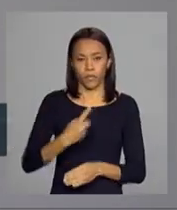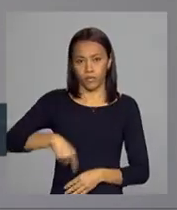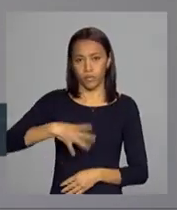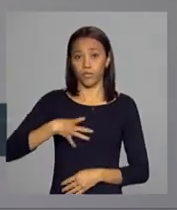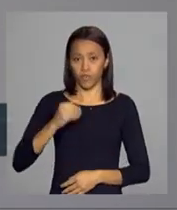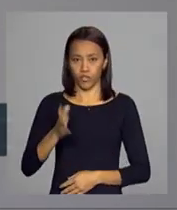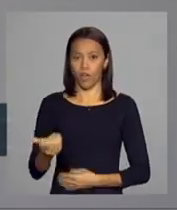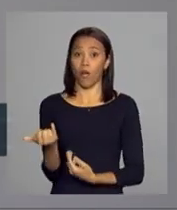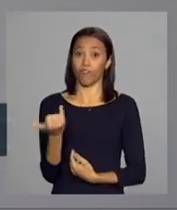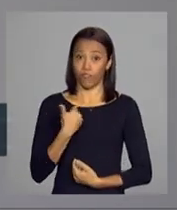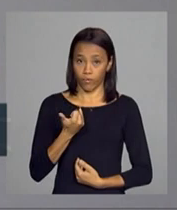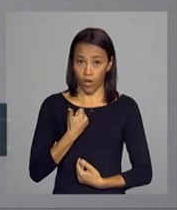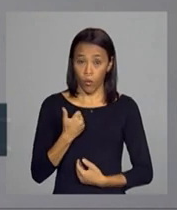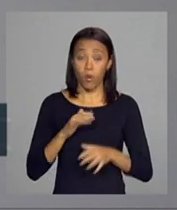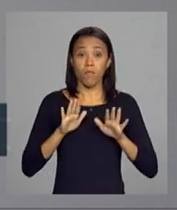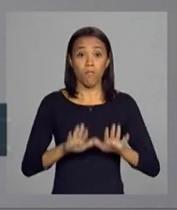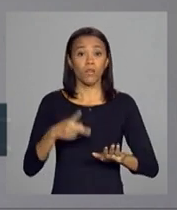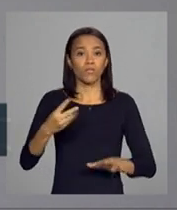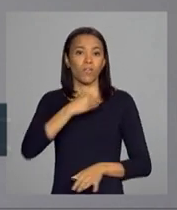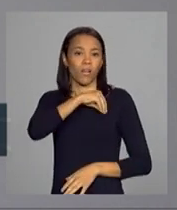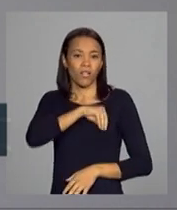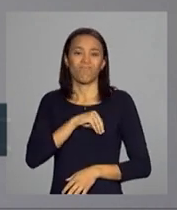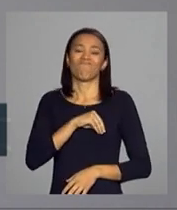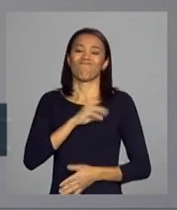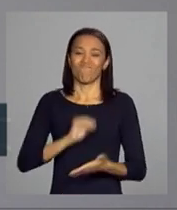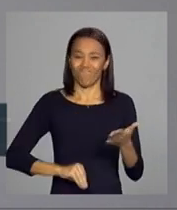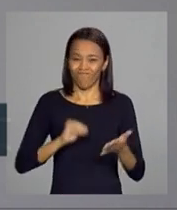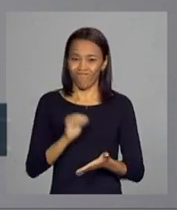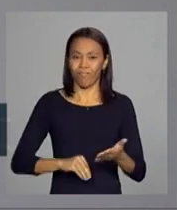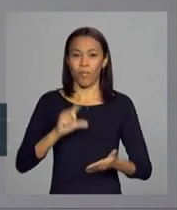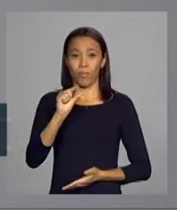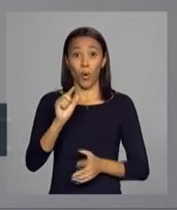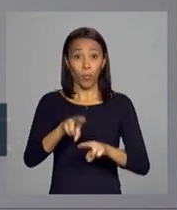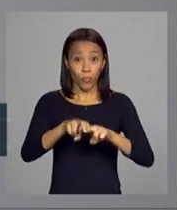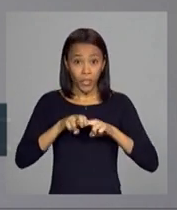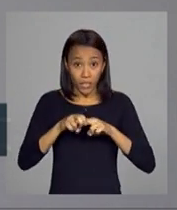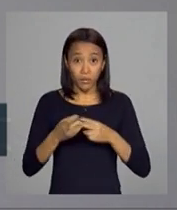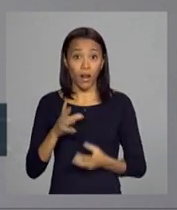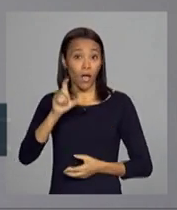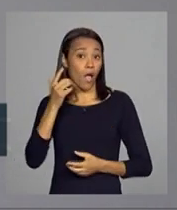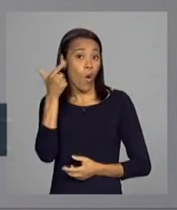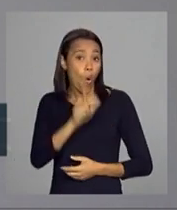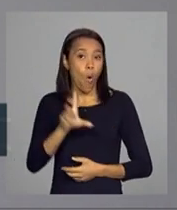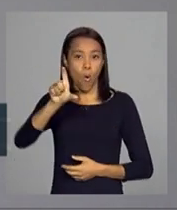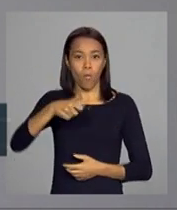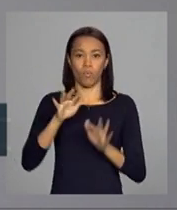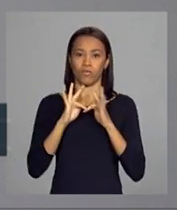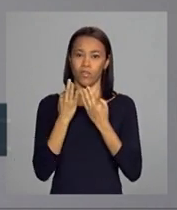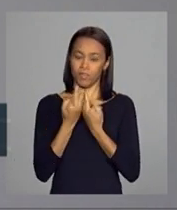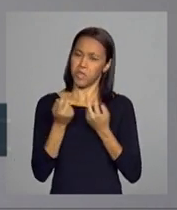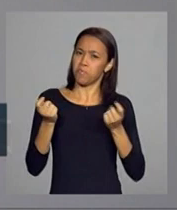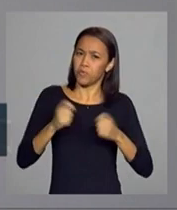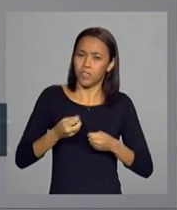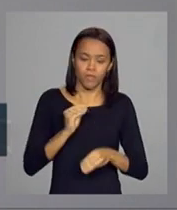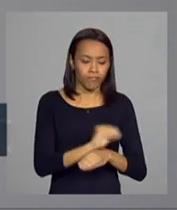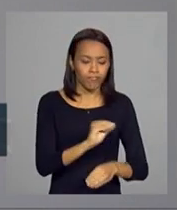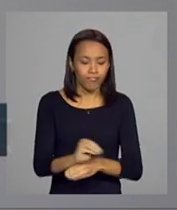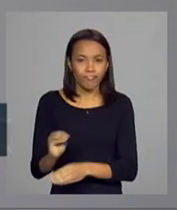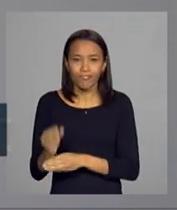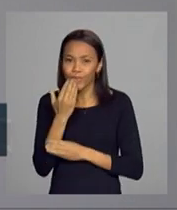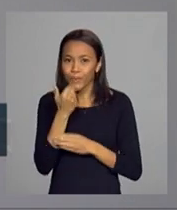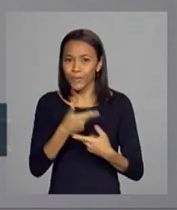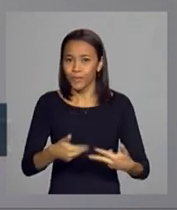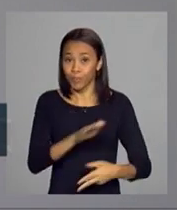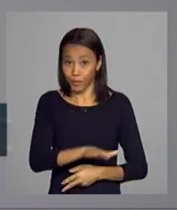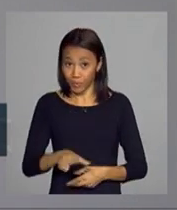nos disse, mas sua renda não era suficiente. Por isso, recebeu o Bolsa Família e pôde alimentá-los e estudá-los.